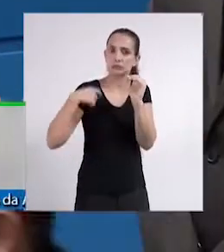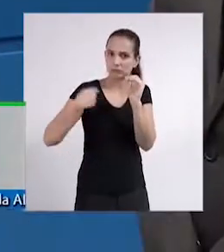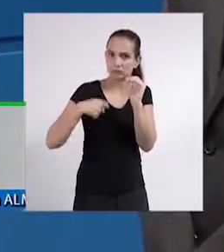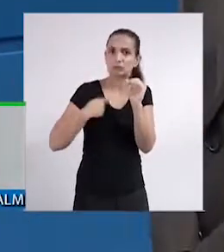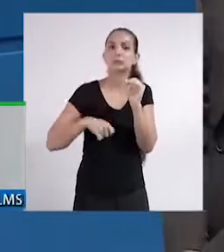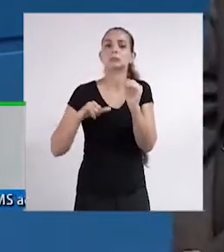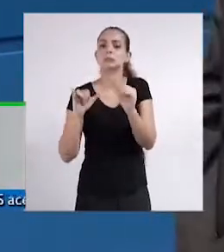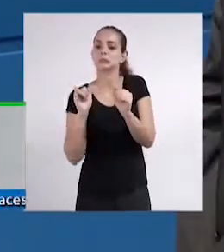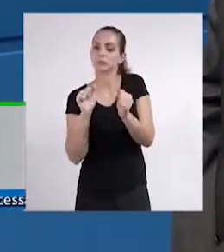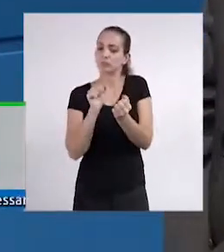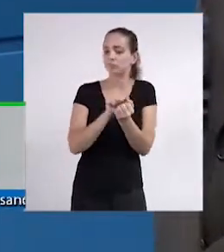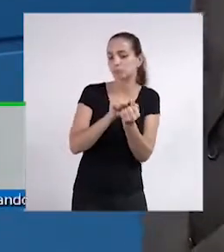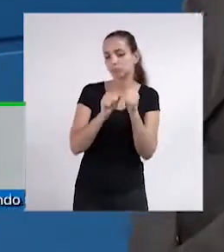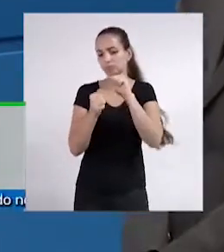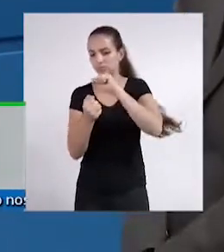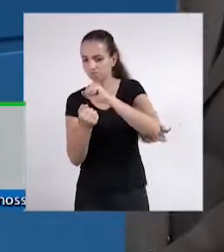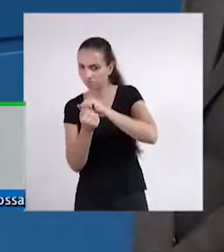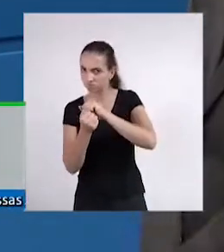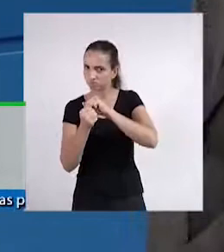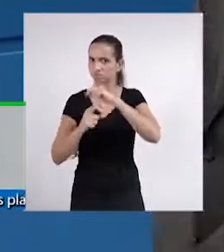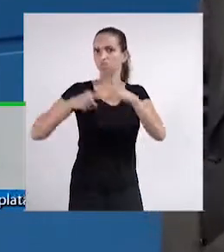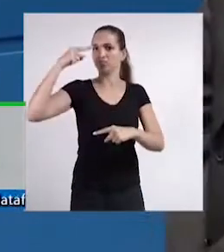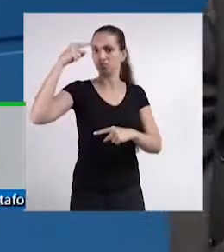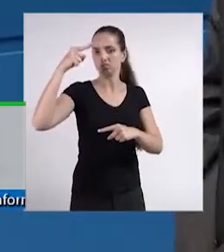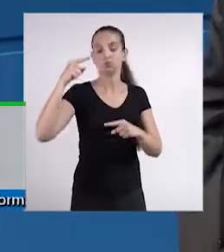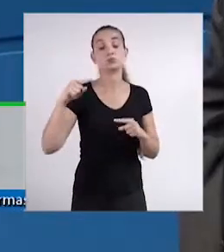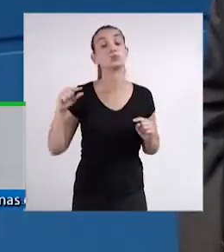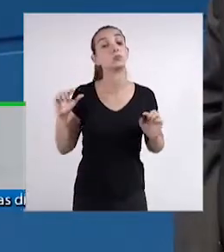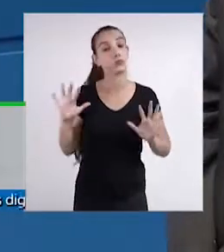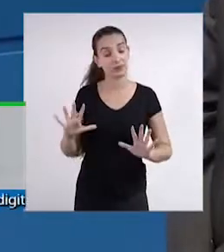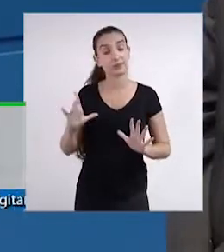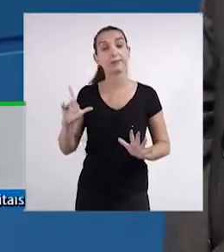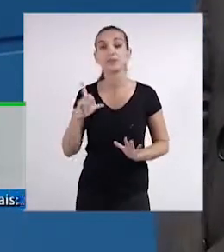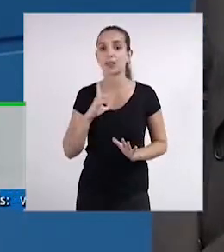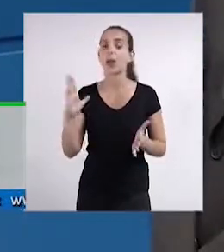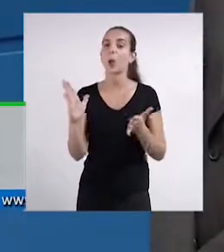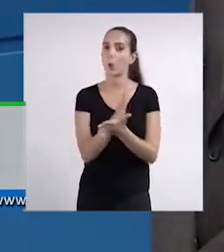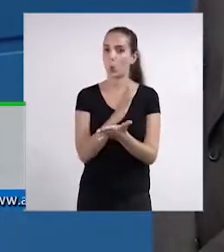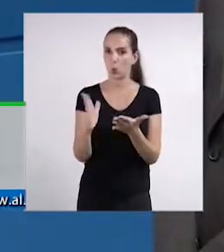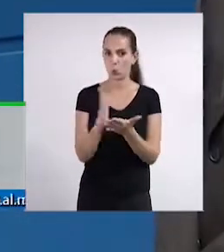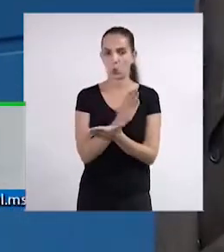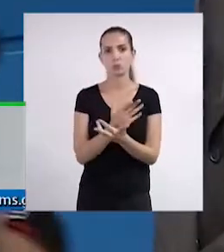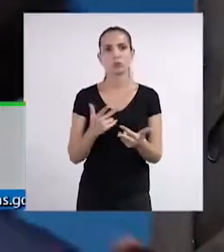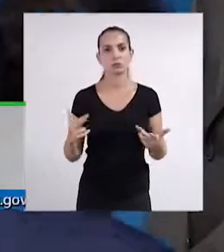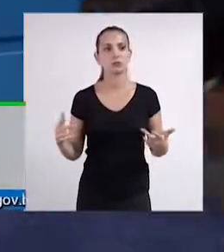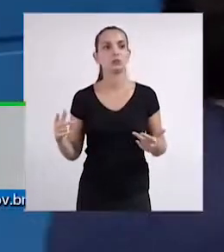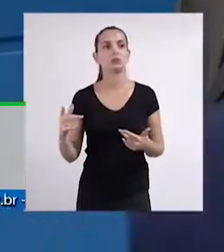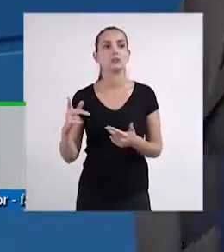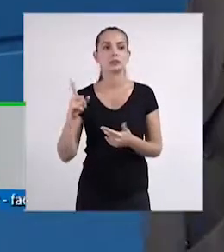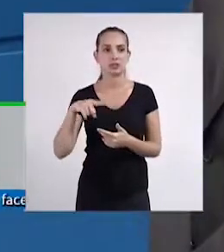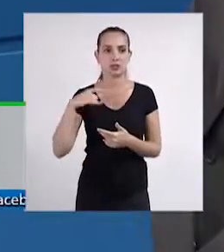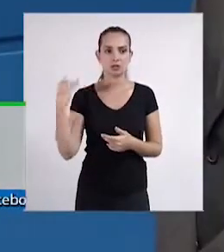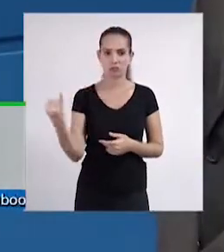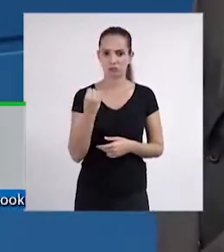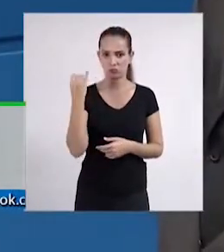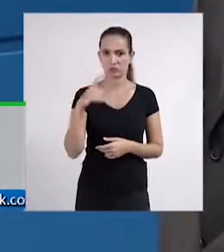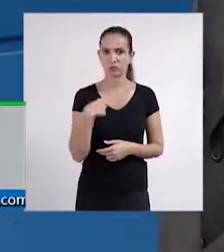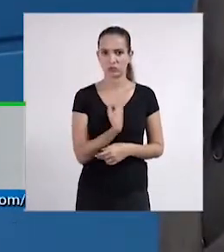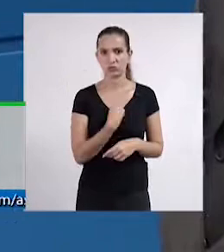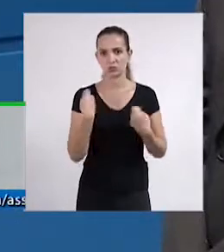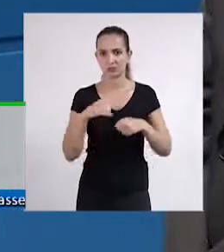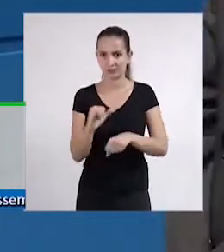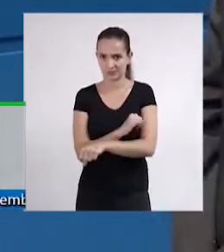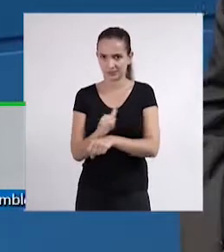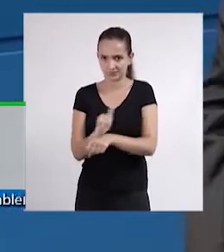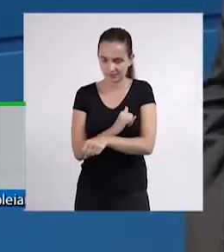avançados. Existem fatos que são contundentes e nós precisamos achar esse caminho.